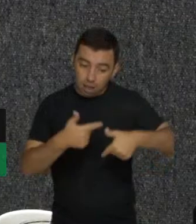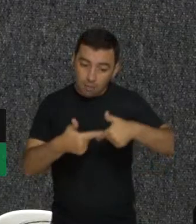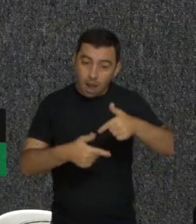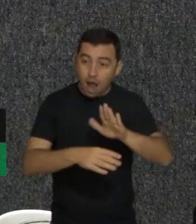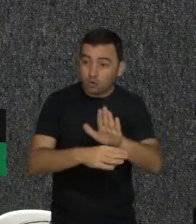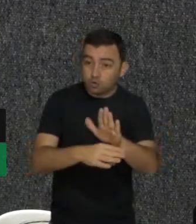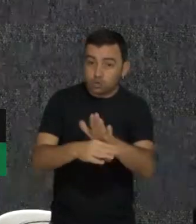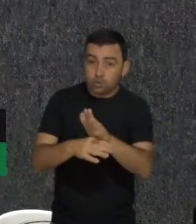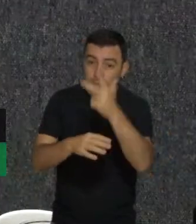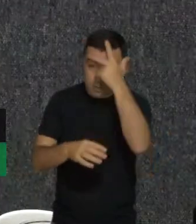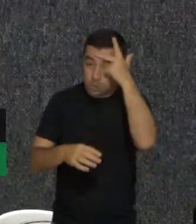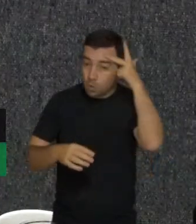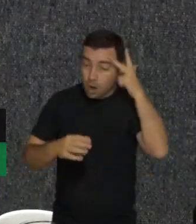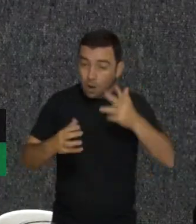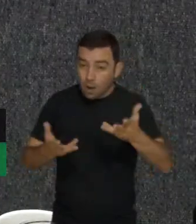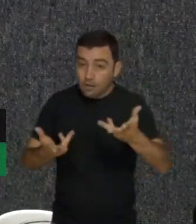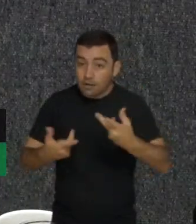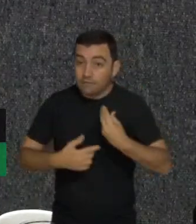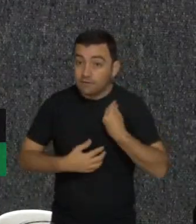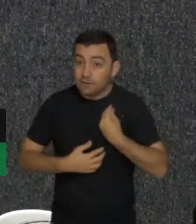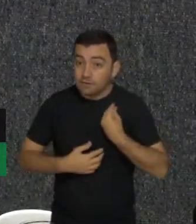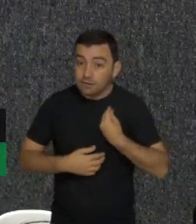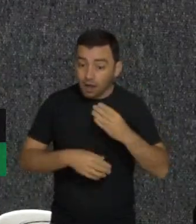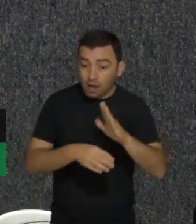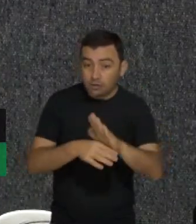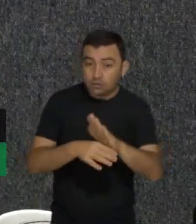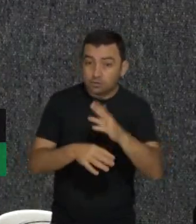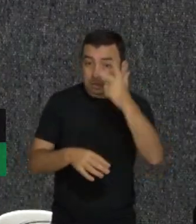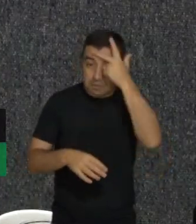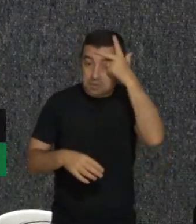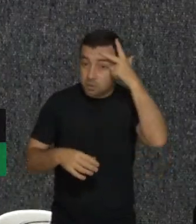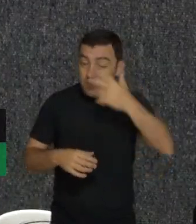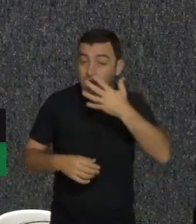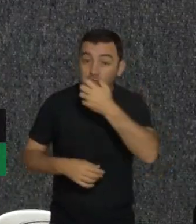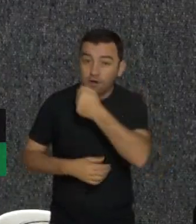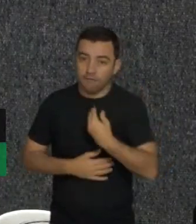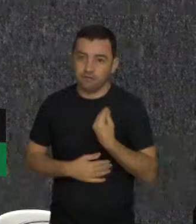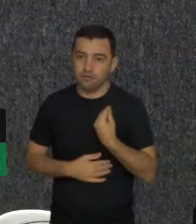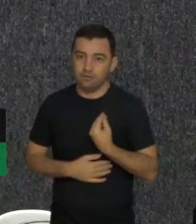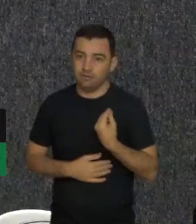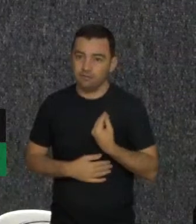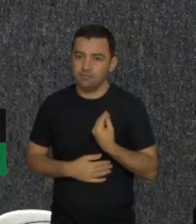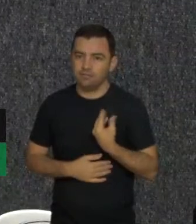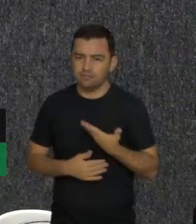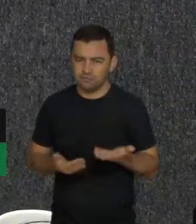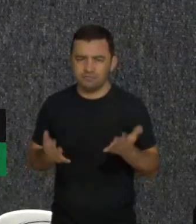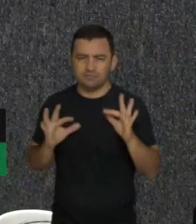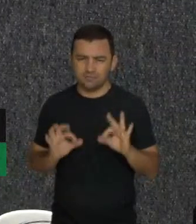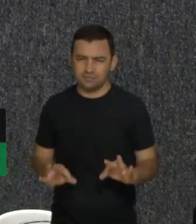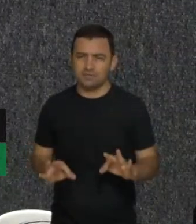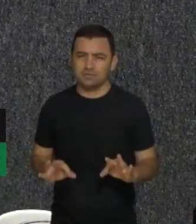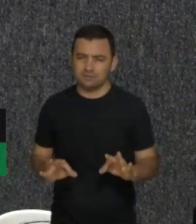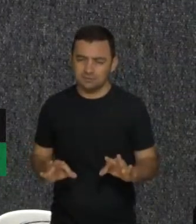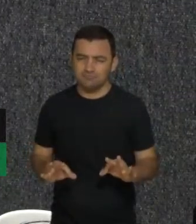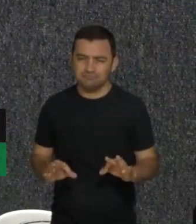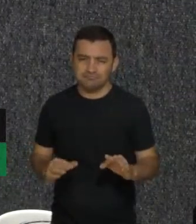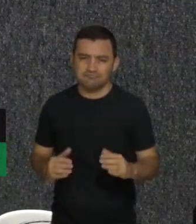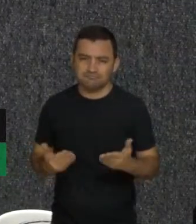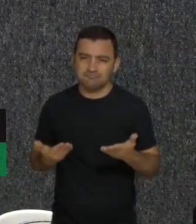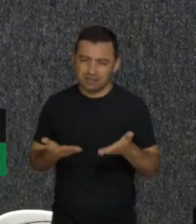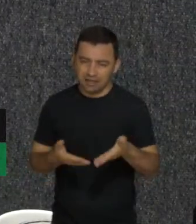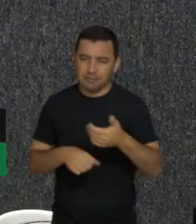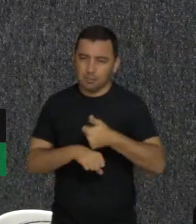pessoas a ter qualidade de vida que ajuda as a salvar vidas né tenho certeza que esta é uma